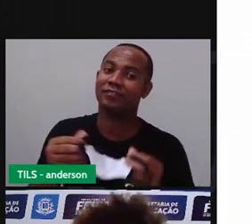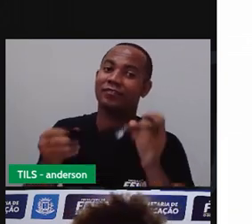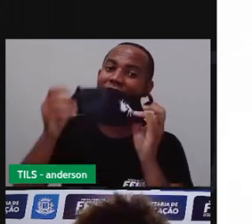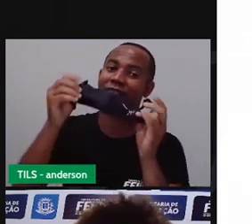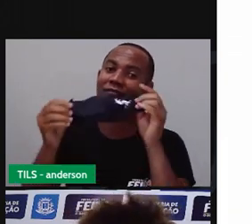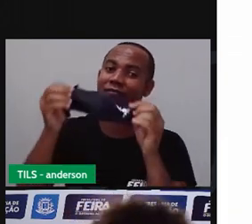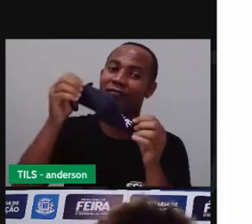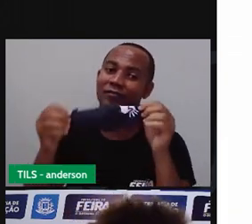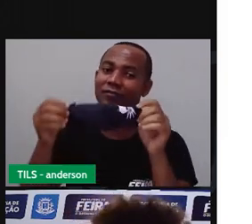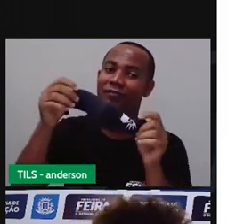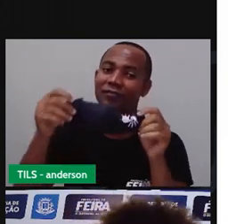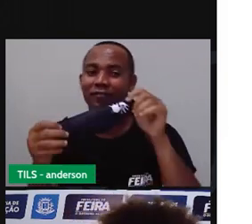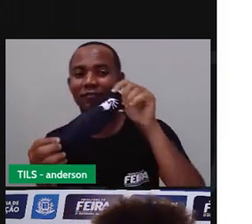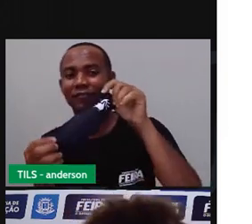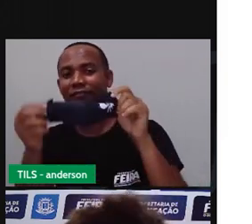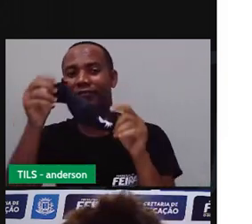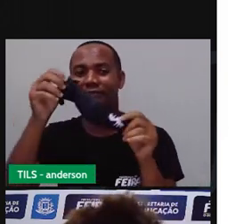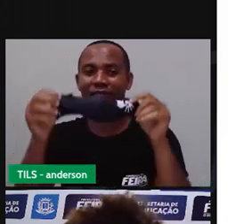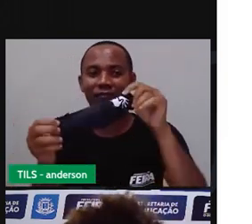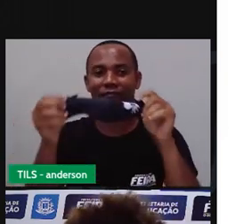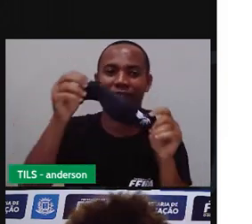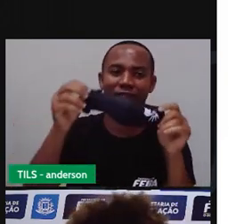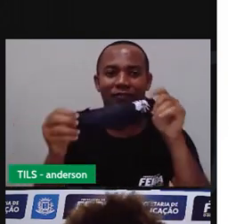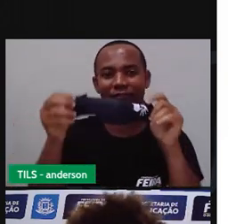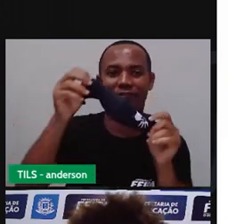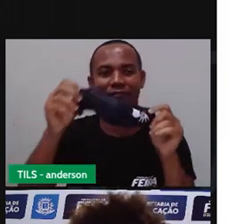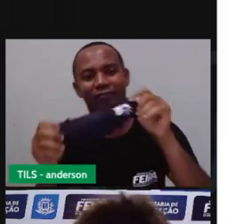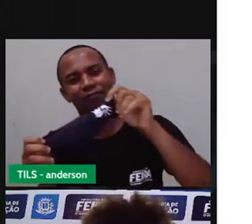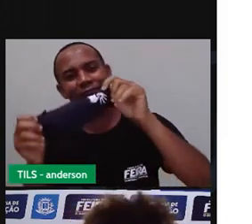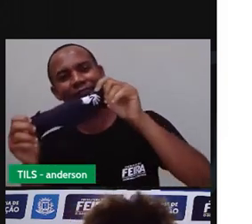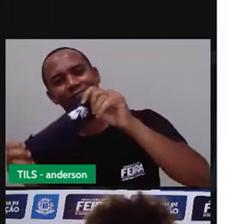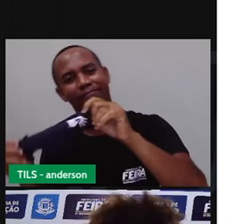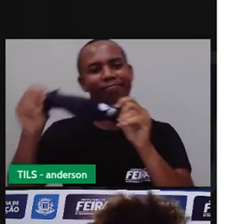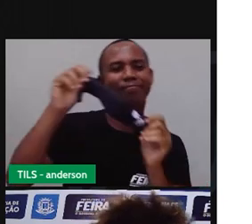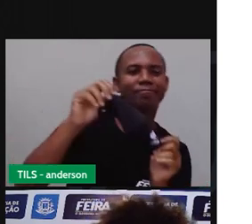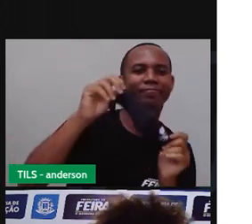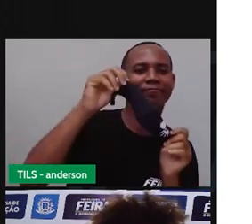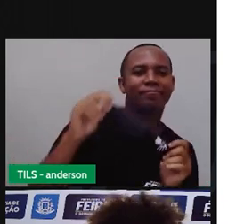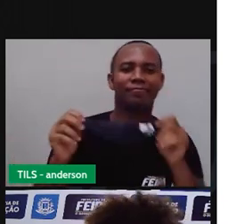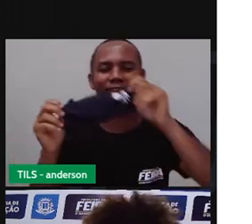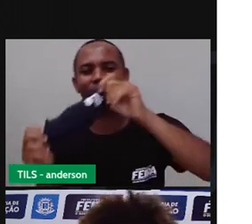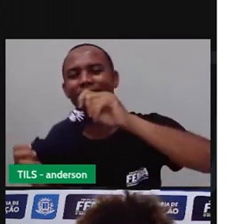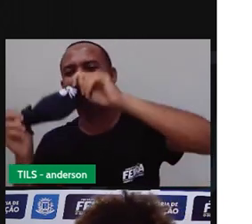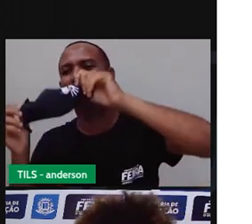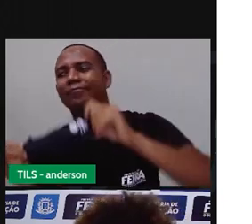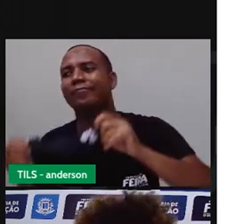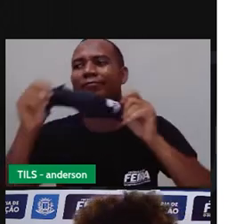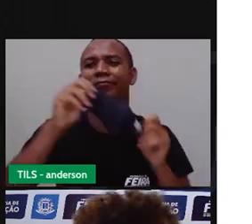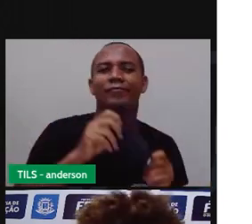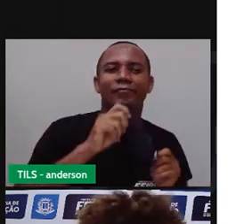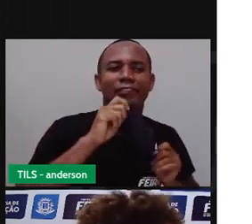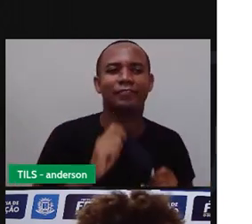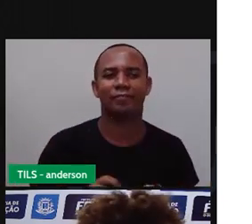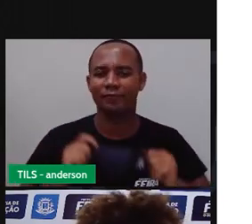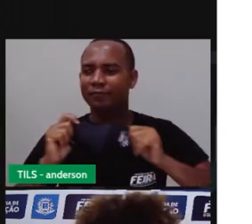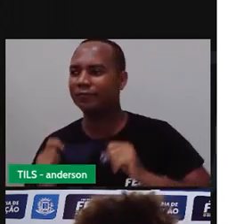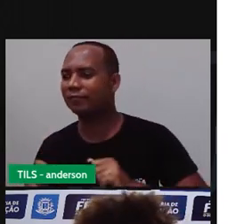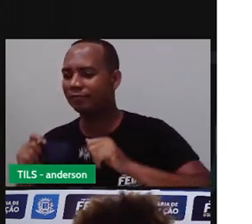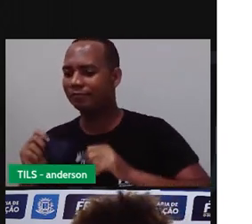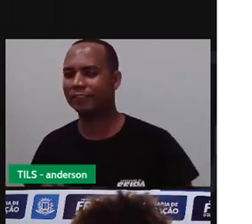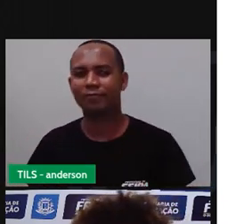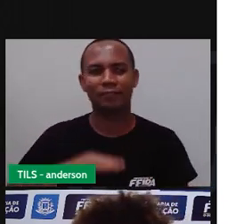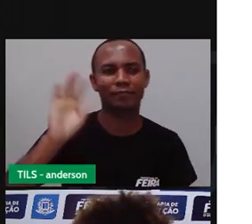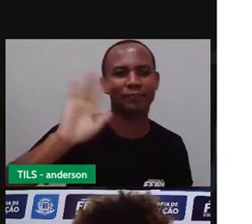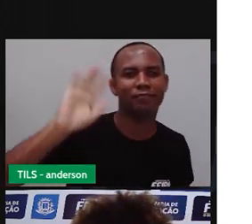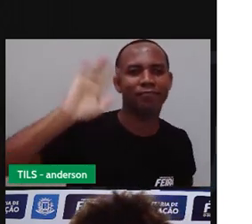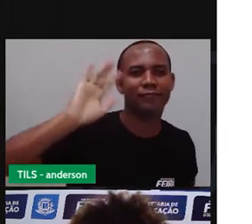se protejam partir do isolamento social distanciamento social se possível for para que em breve a gente o que se encontrem